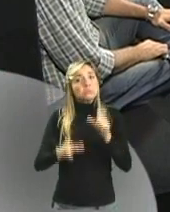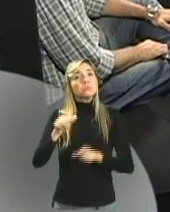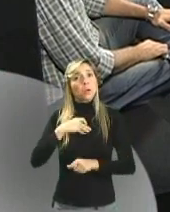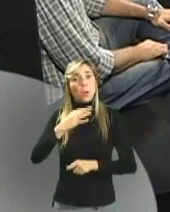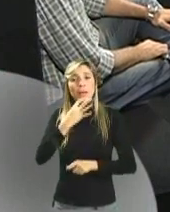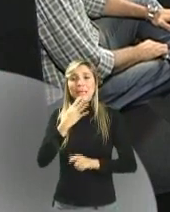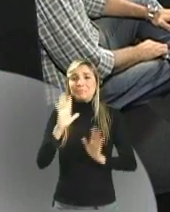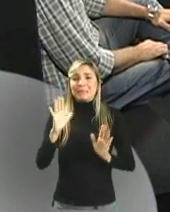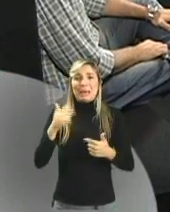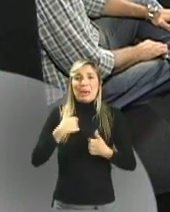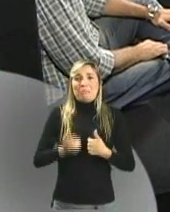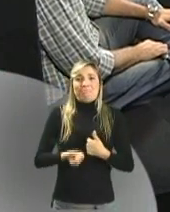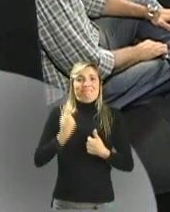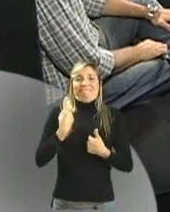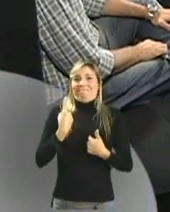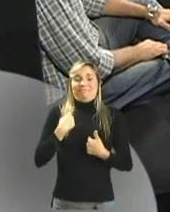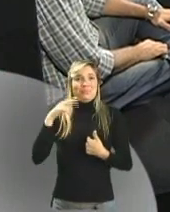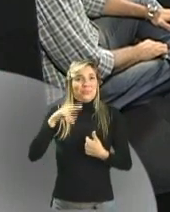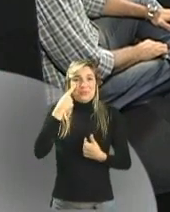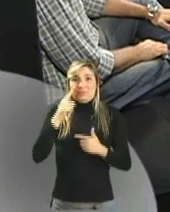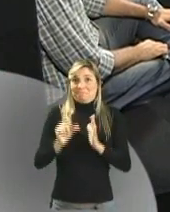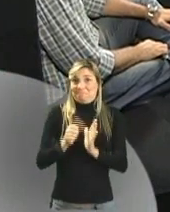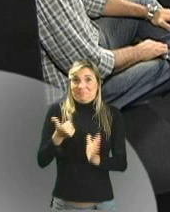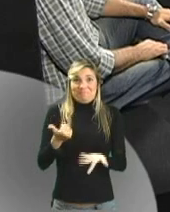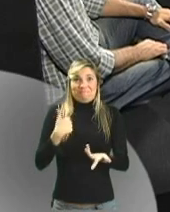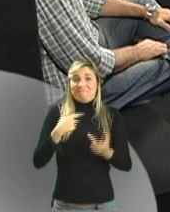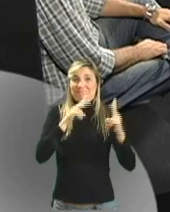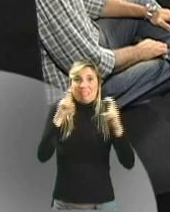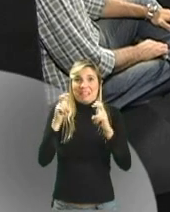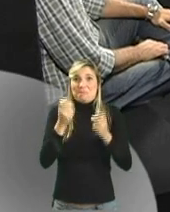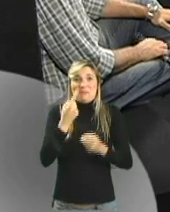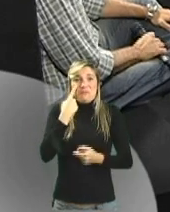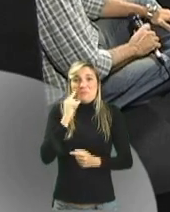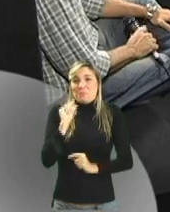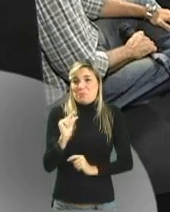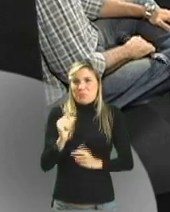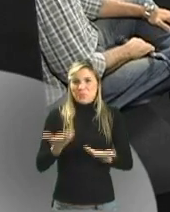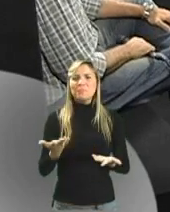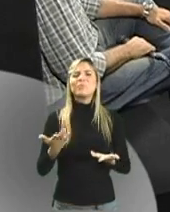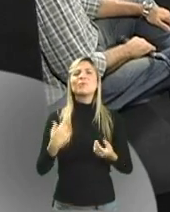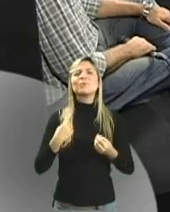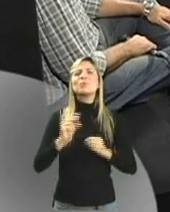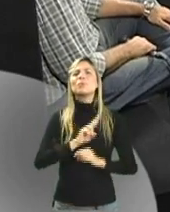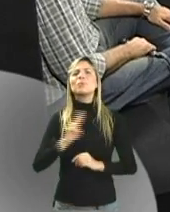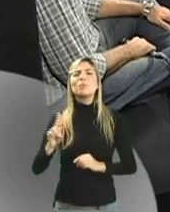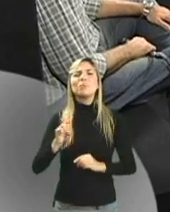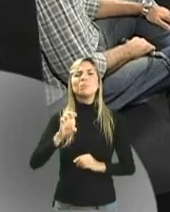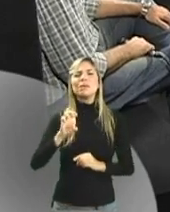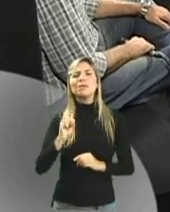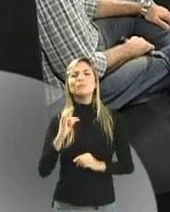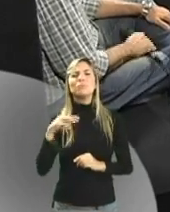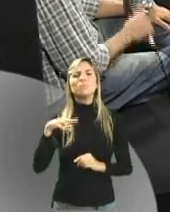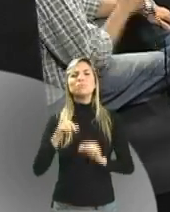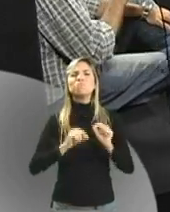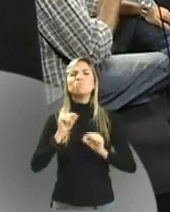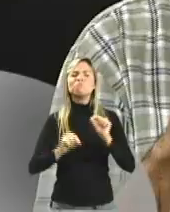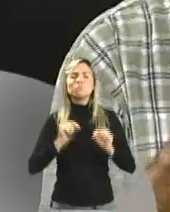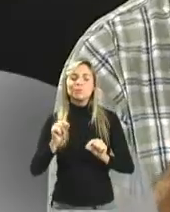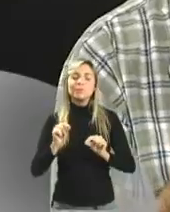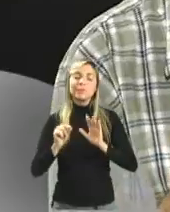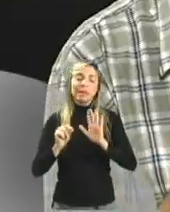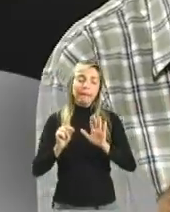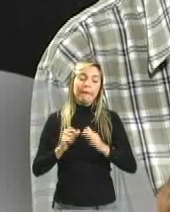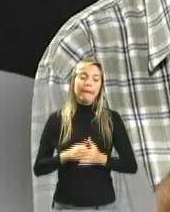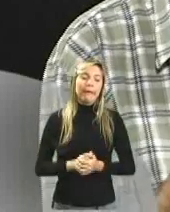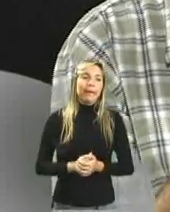mas eu desconheci, assim, não é muito falado, né? Apresenta para a gente qual é esse assunto.